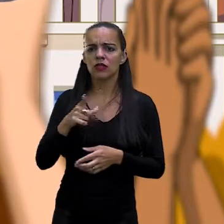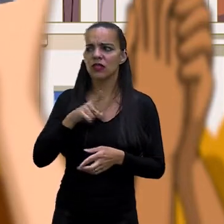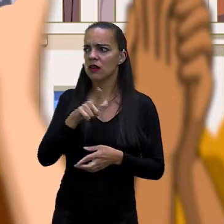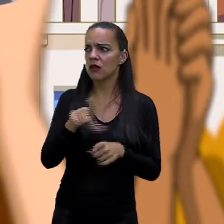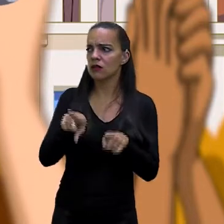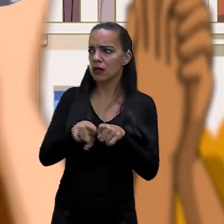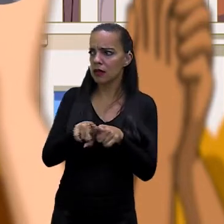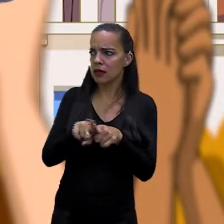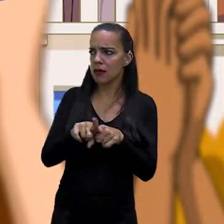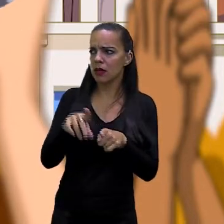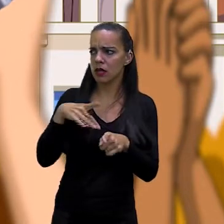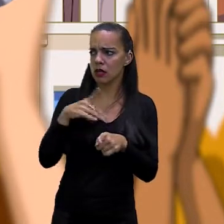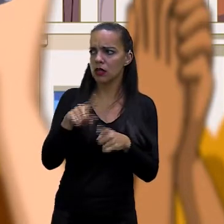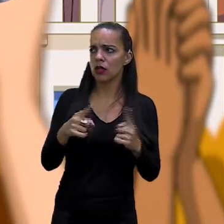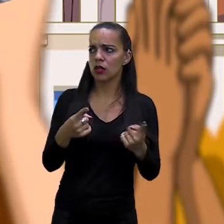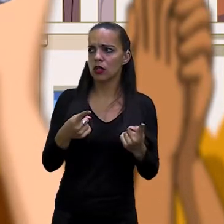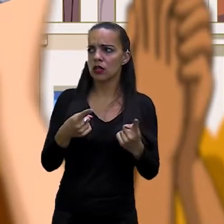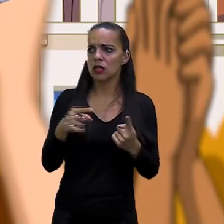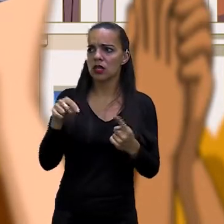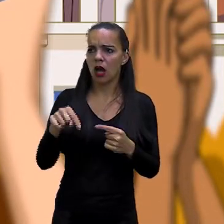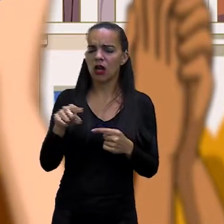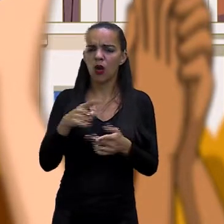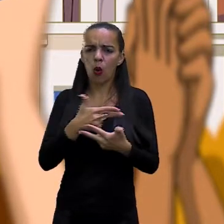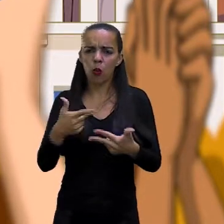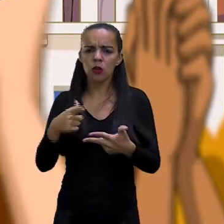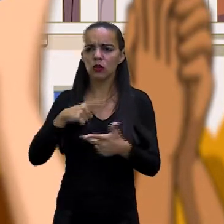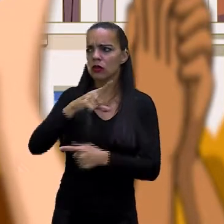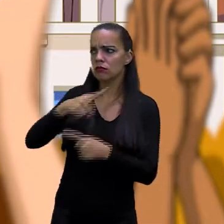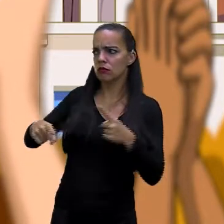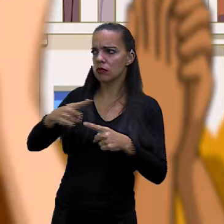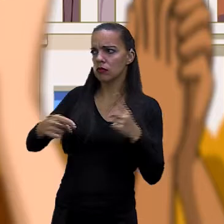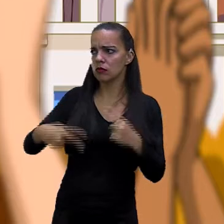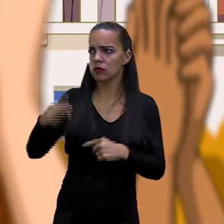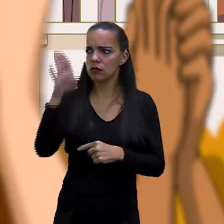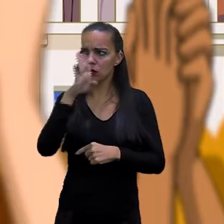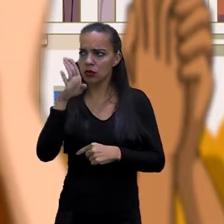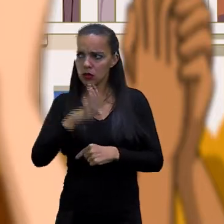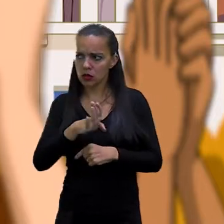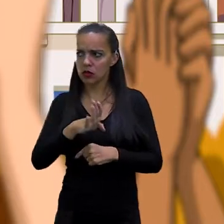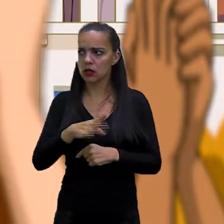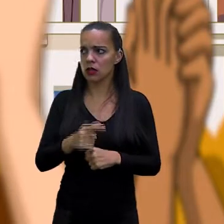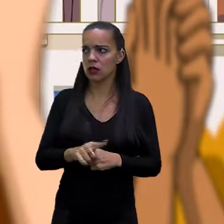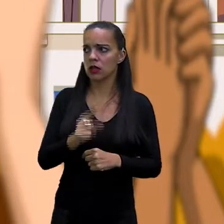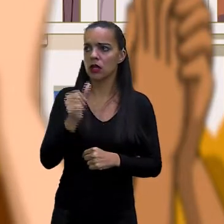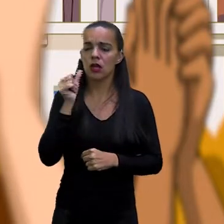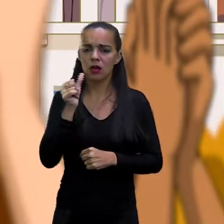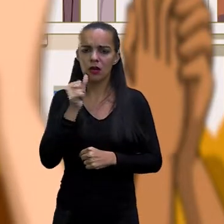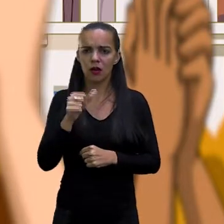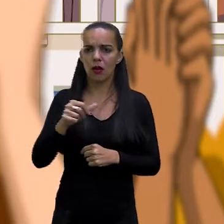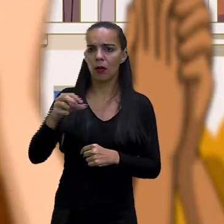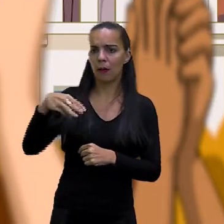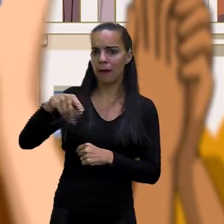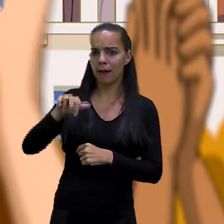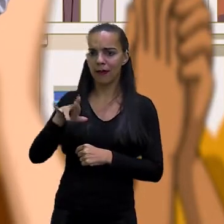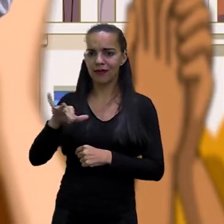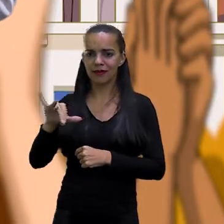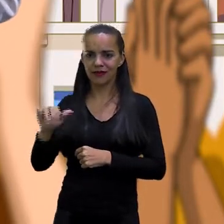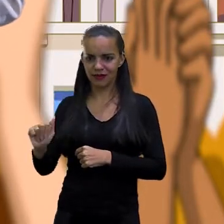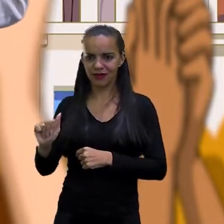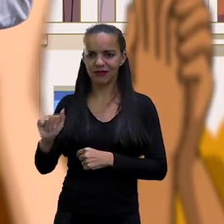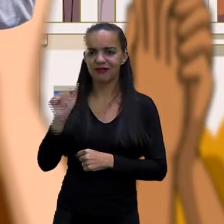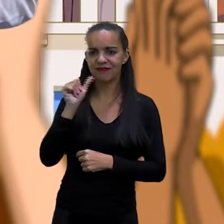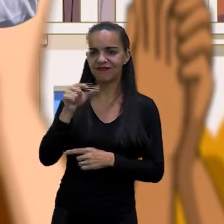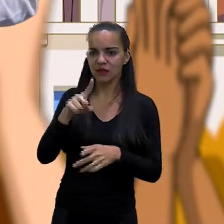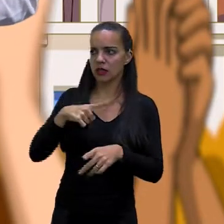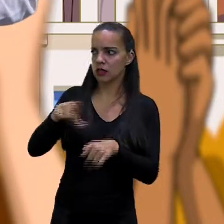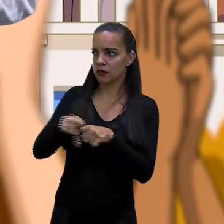de manufaturas, o que era proibido no país, que havia sido proibido por Dona Maria I, a mãe de Dom João VI,